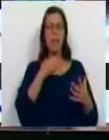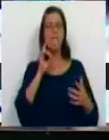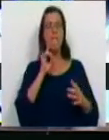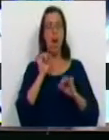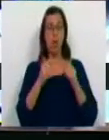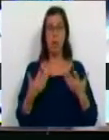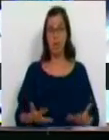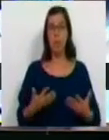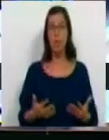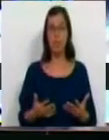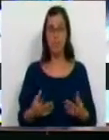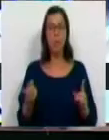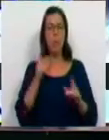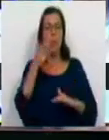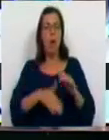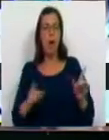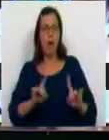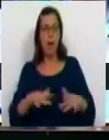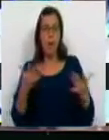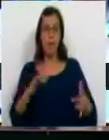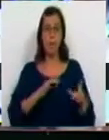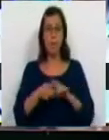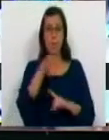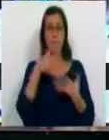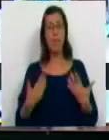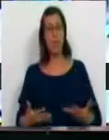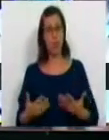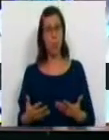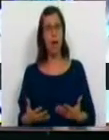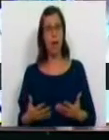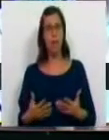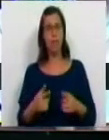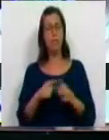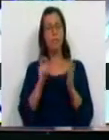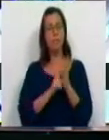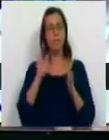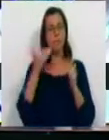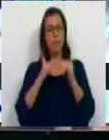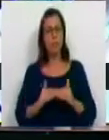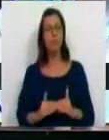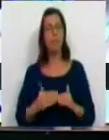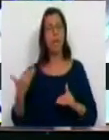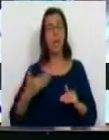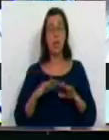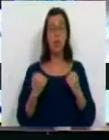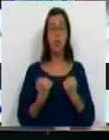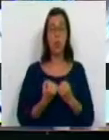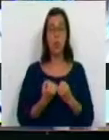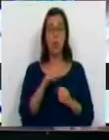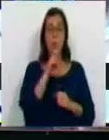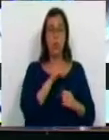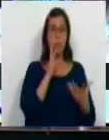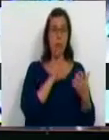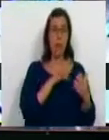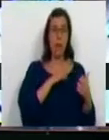valores atualmente. Não é por acaso, Srs. Deputados, que estamos atualmente num dos pontos mais baixos de direitos sociais desde a Segunda